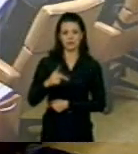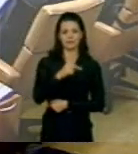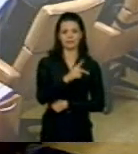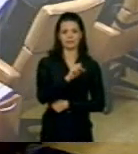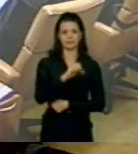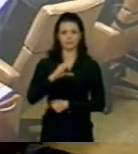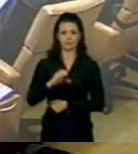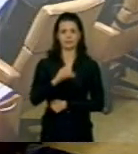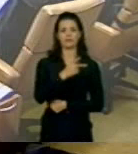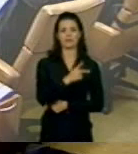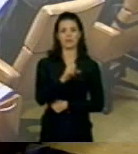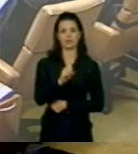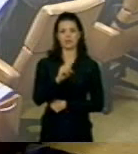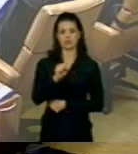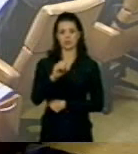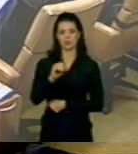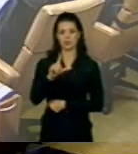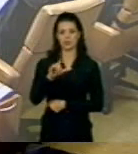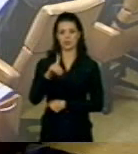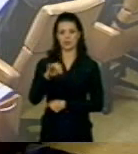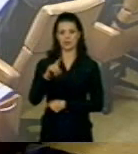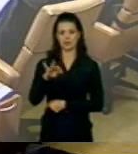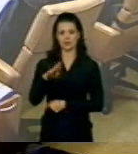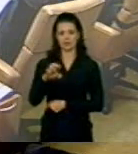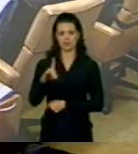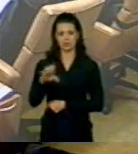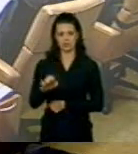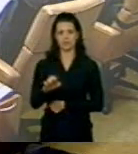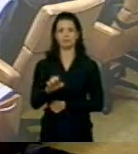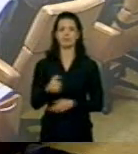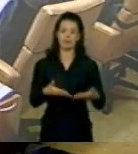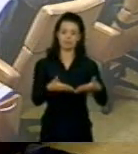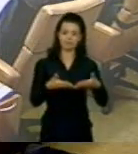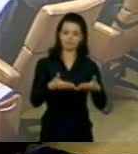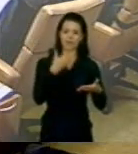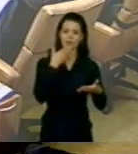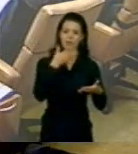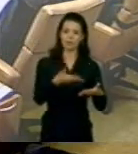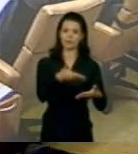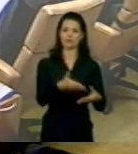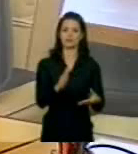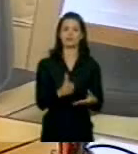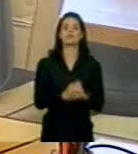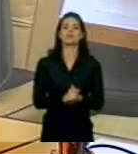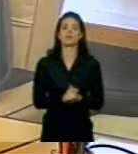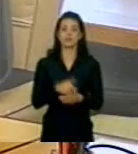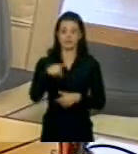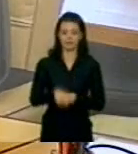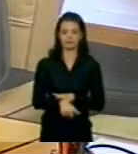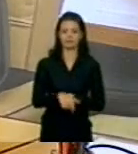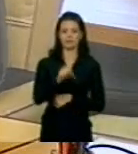Cristão e a Solidariedade, interpõem esta ação direta a fim de que este Supremo Tribunal